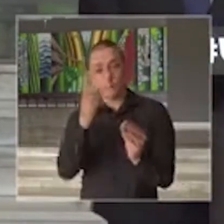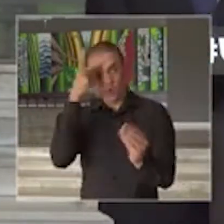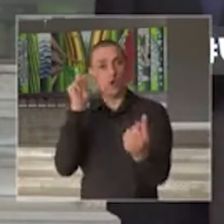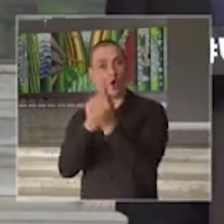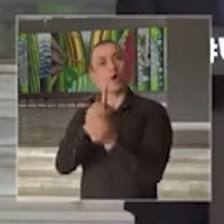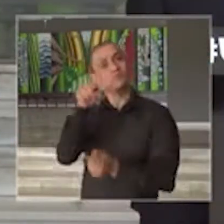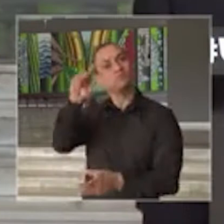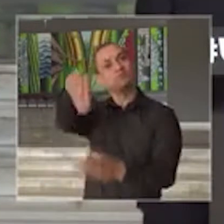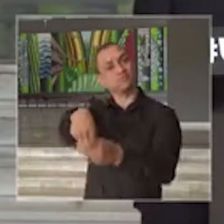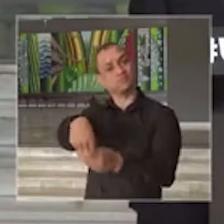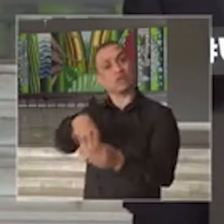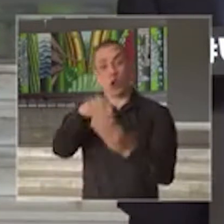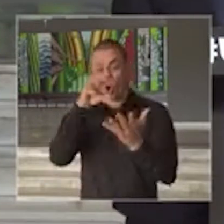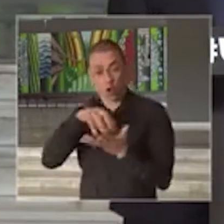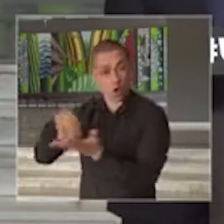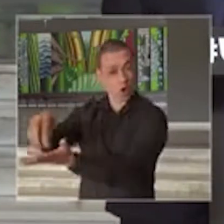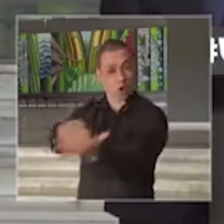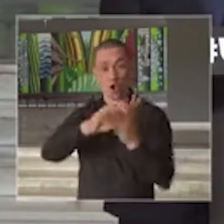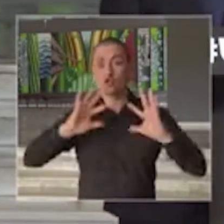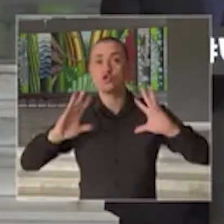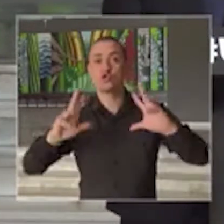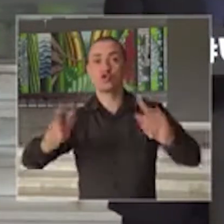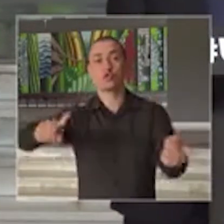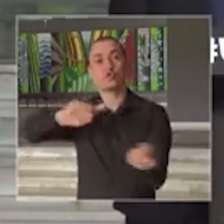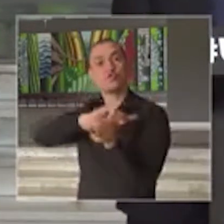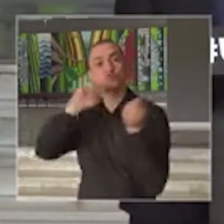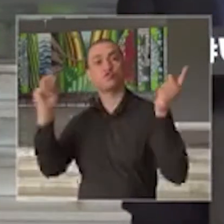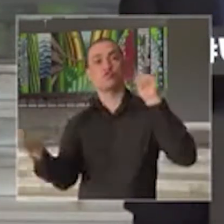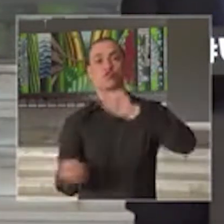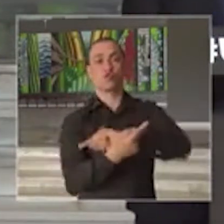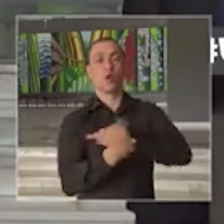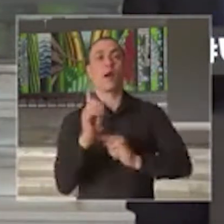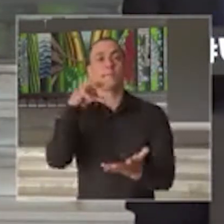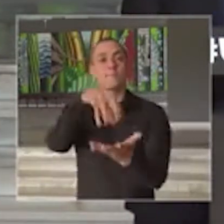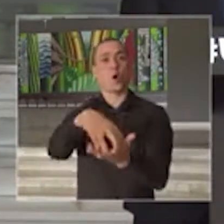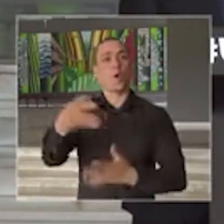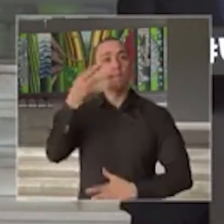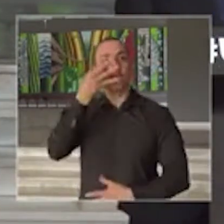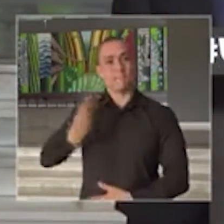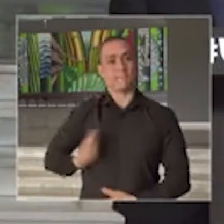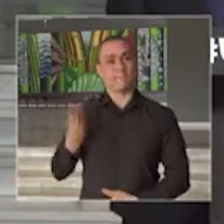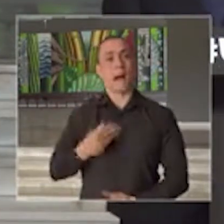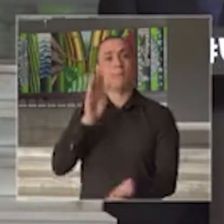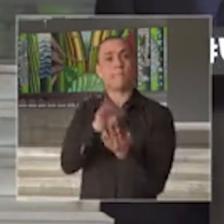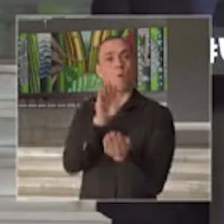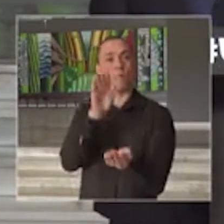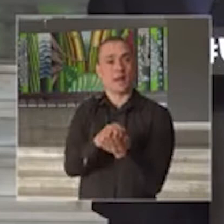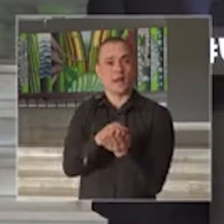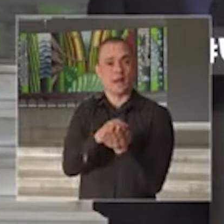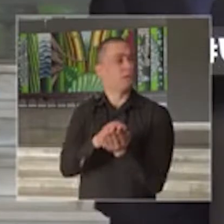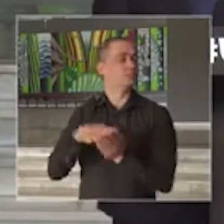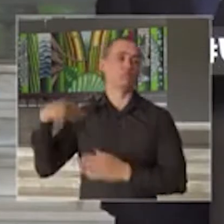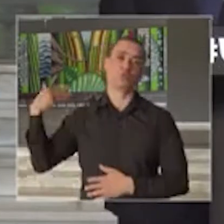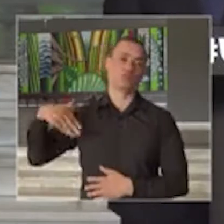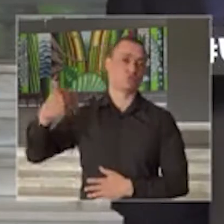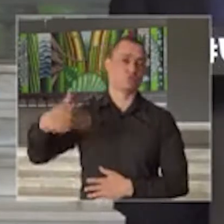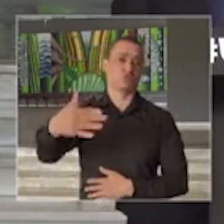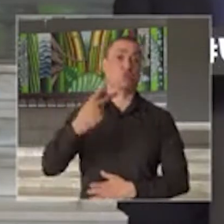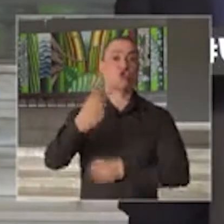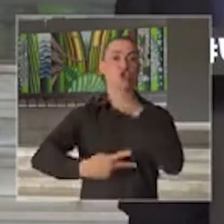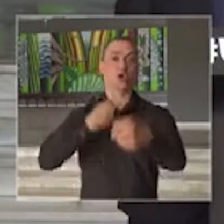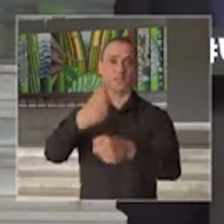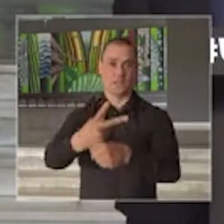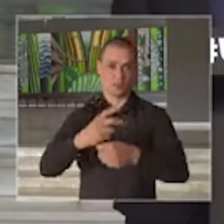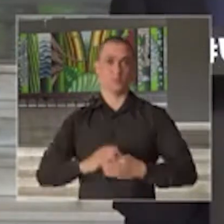público e essas unidades serão transformadas em poços presenciais do poupatempo ao longo dos próximos